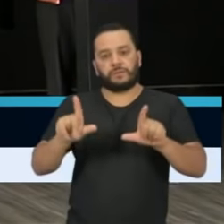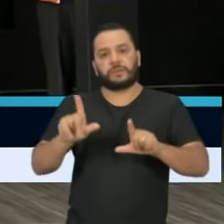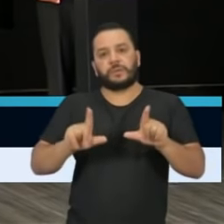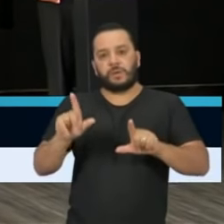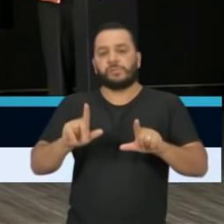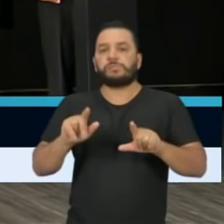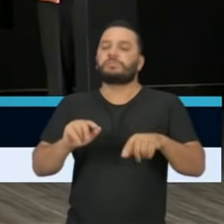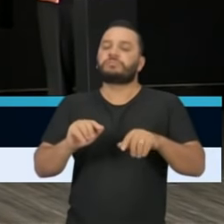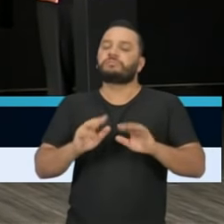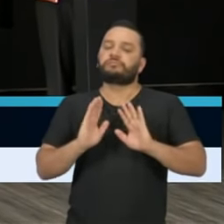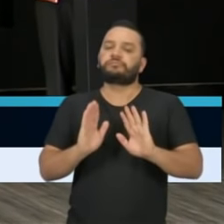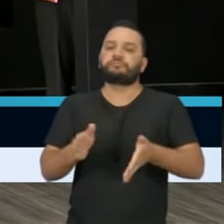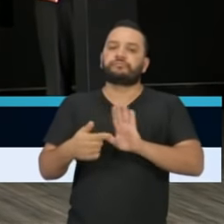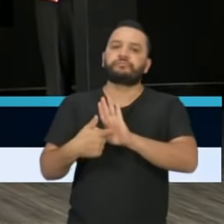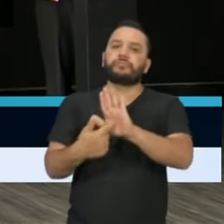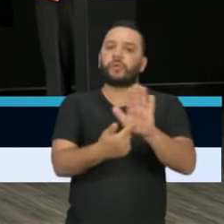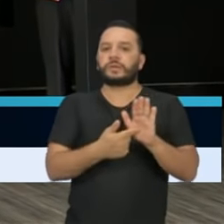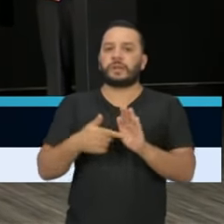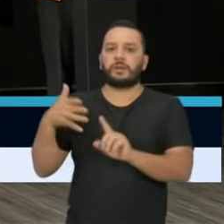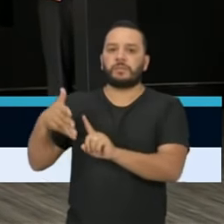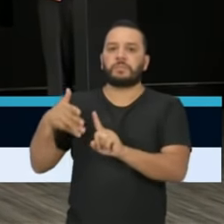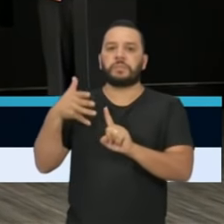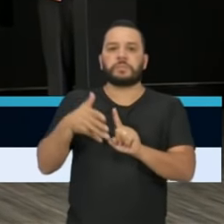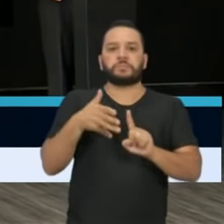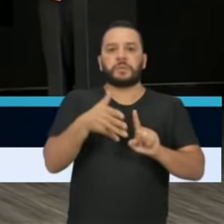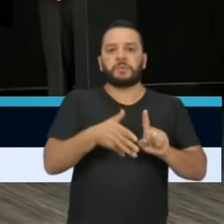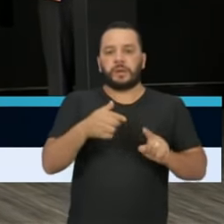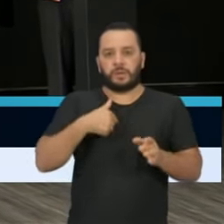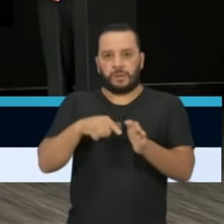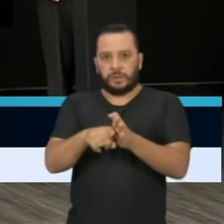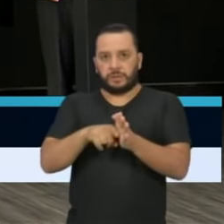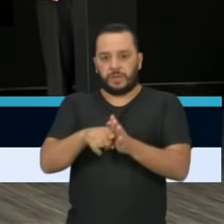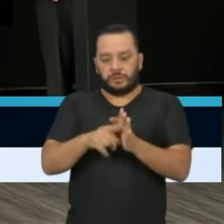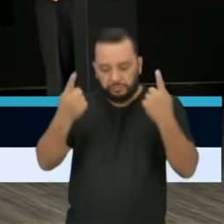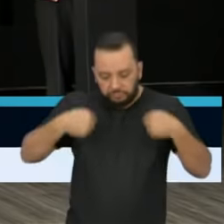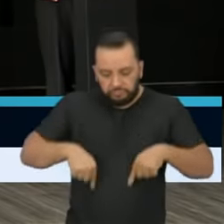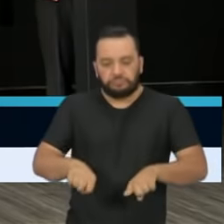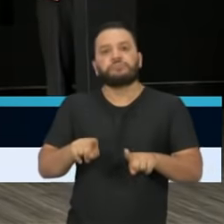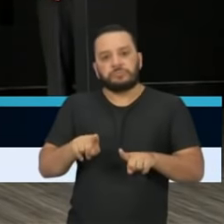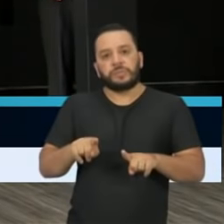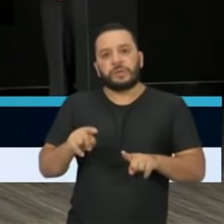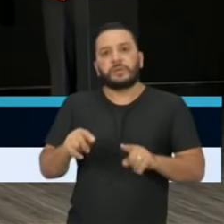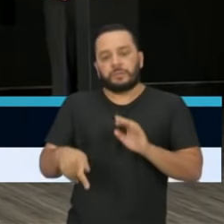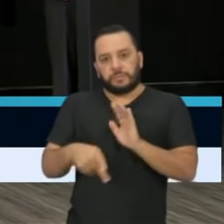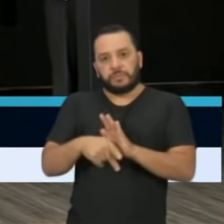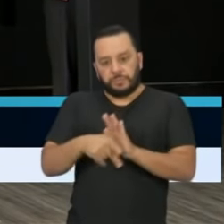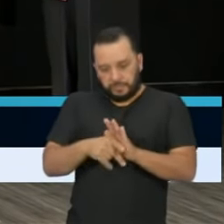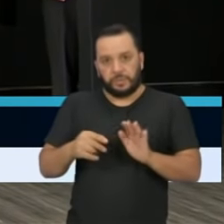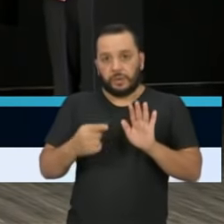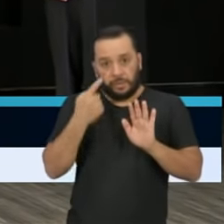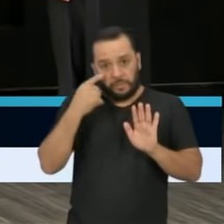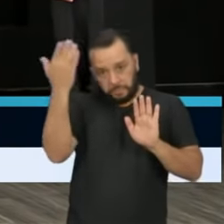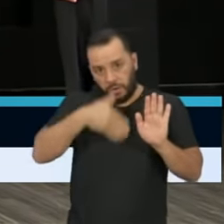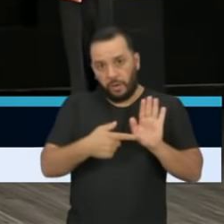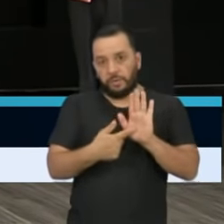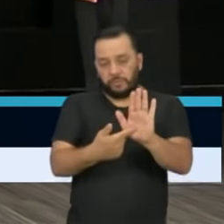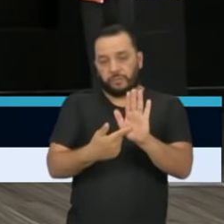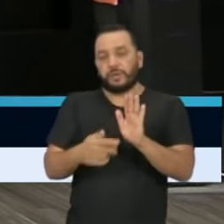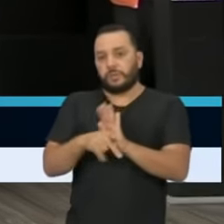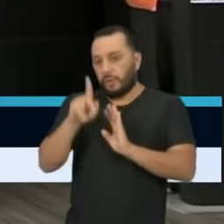essa coletiva, o resultado do meu exame do Hospital Albert Einstein. Está aqui o meu